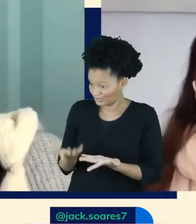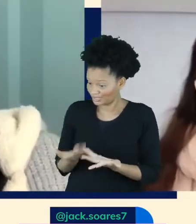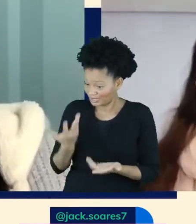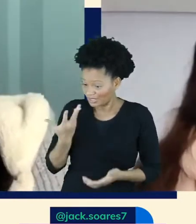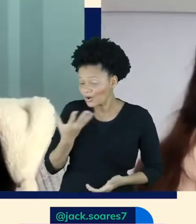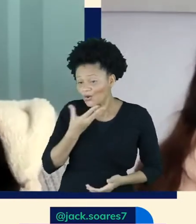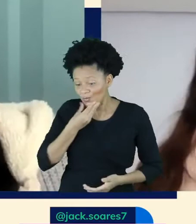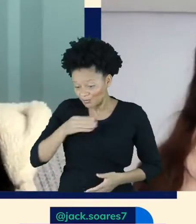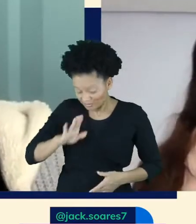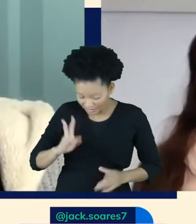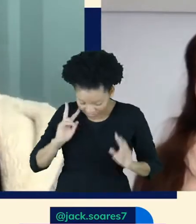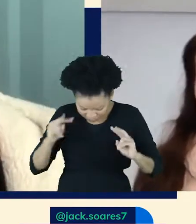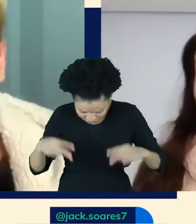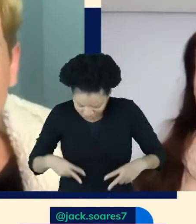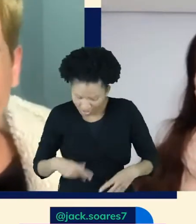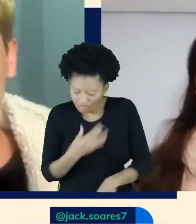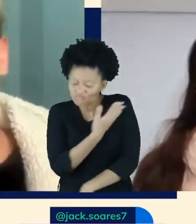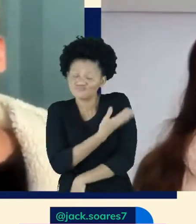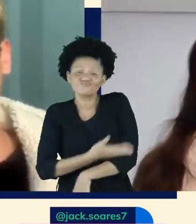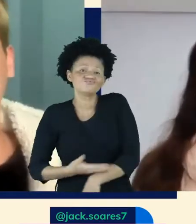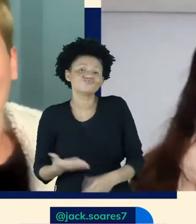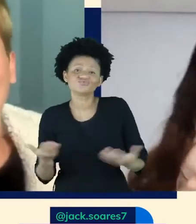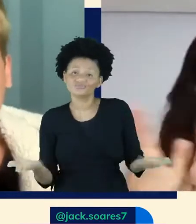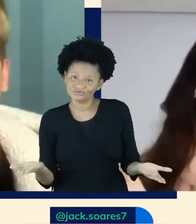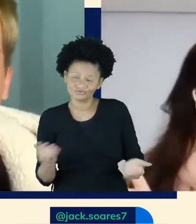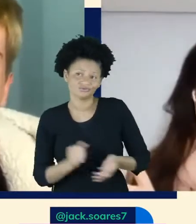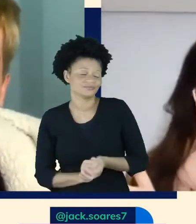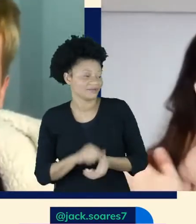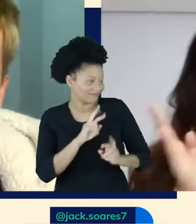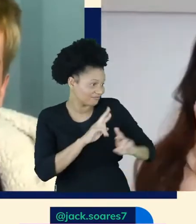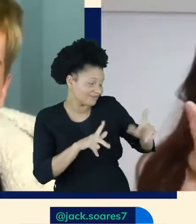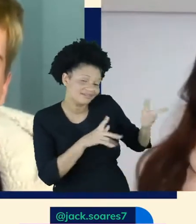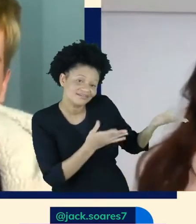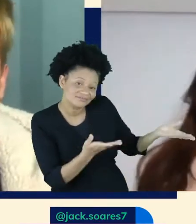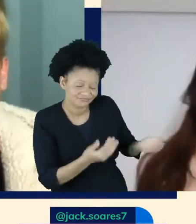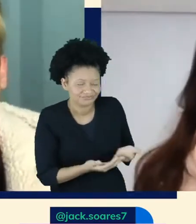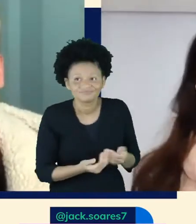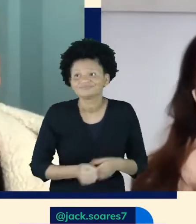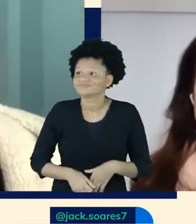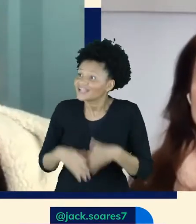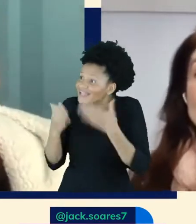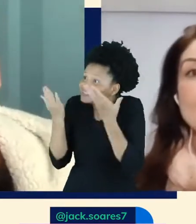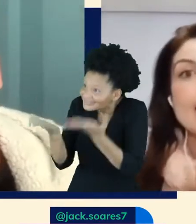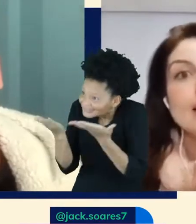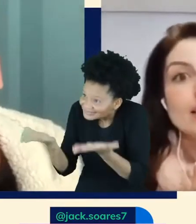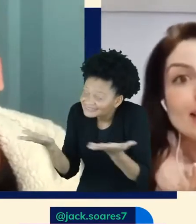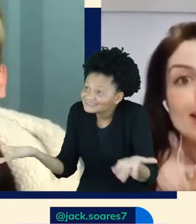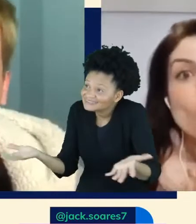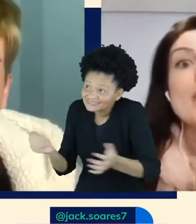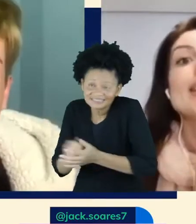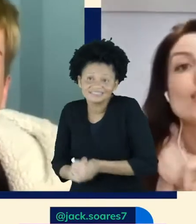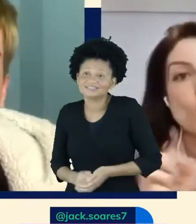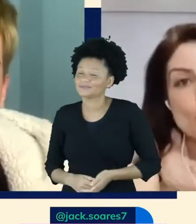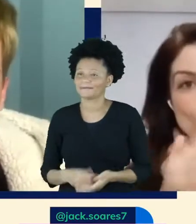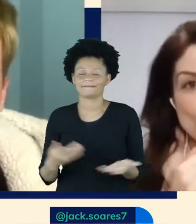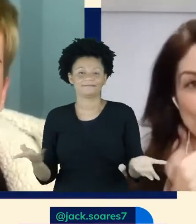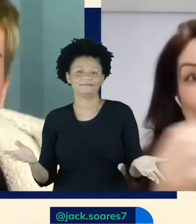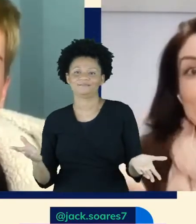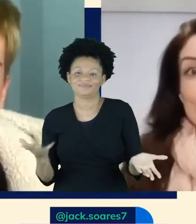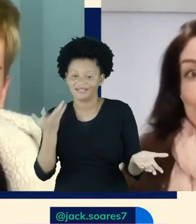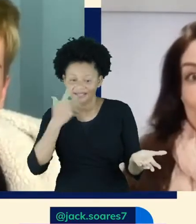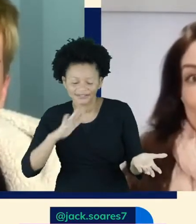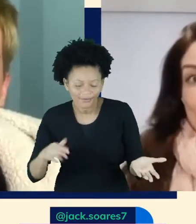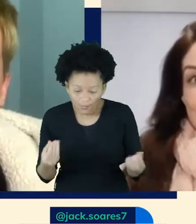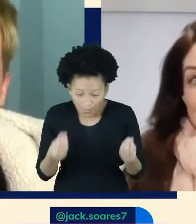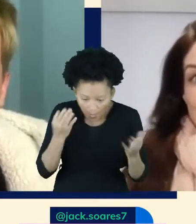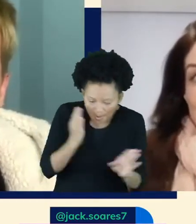pipi. que é isso? Exato. É isso. E a tendência da criança é... Como é que ela descobre o mundo? O que